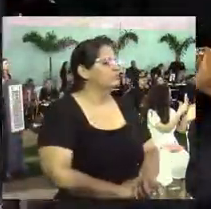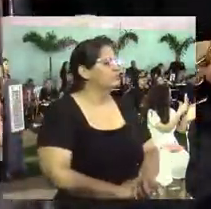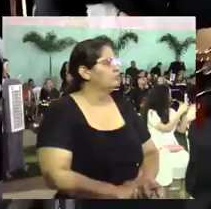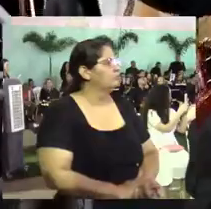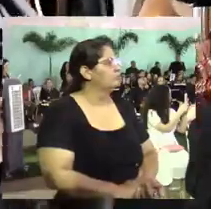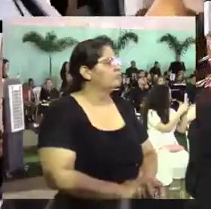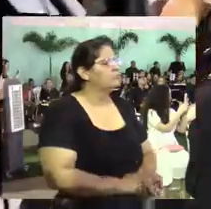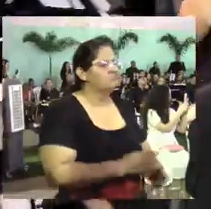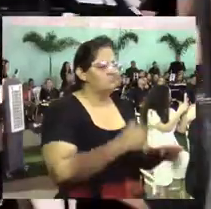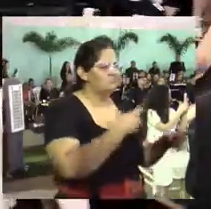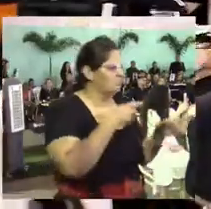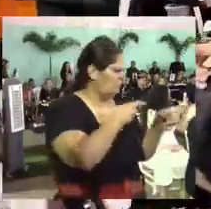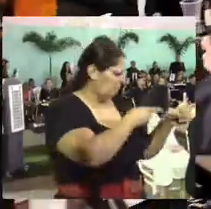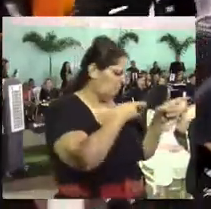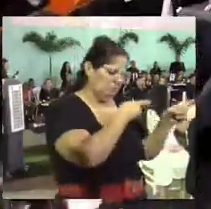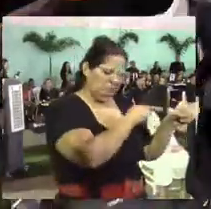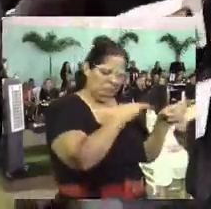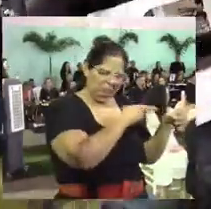nenhuma